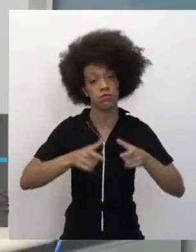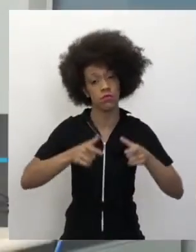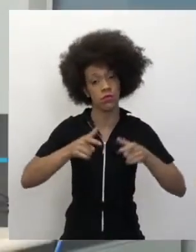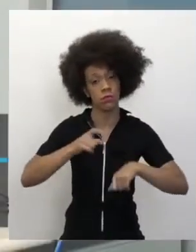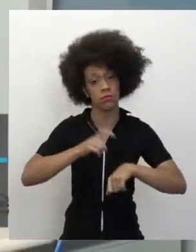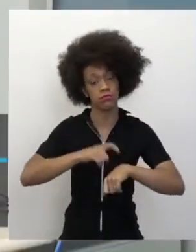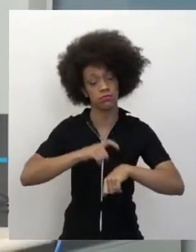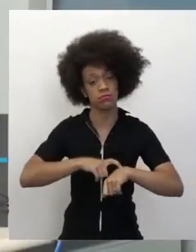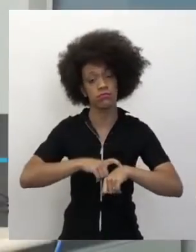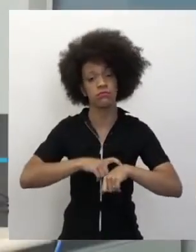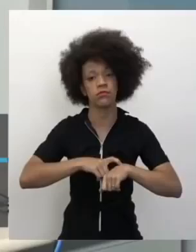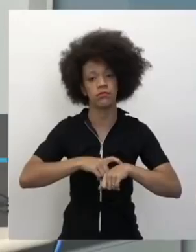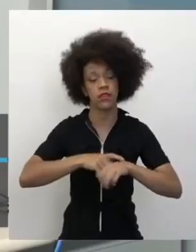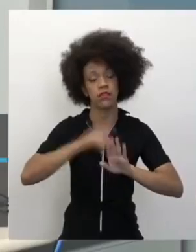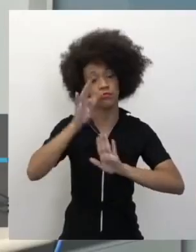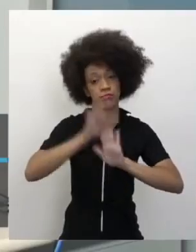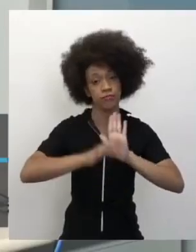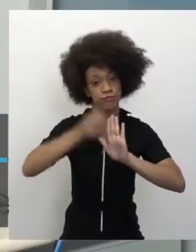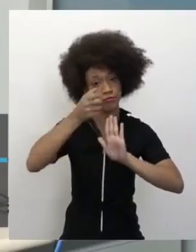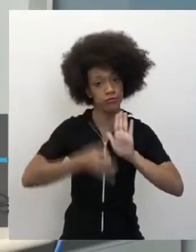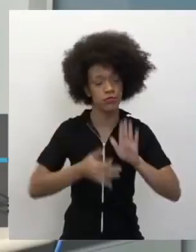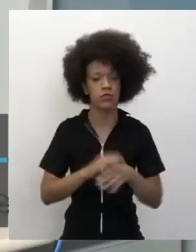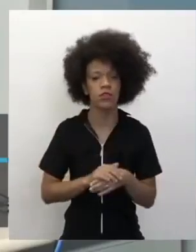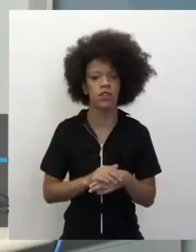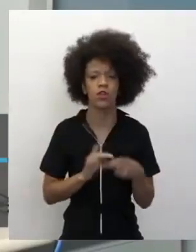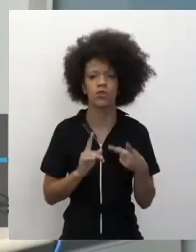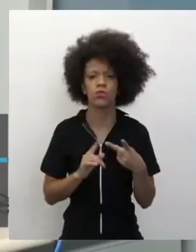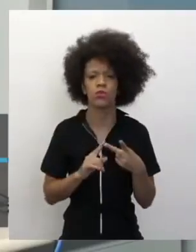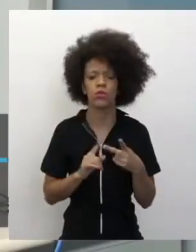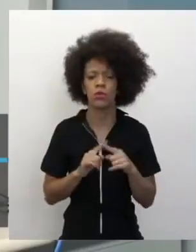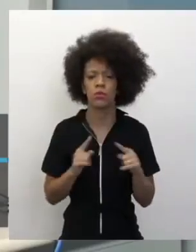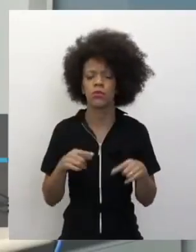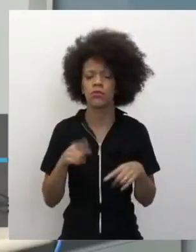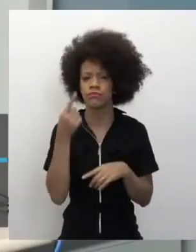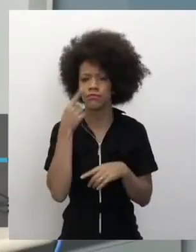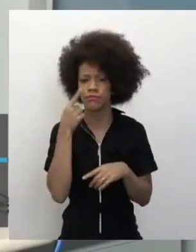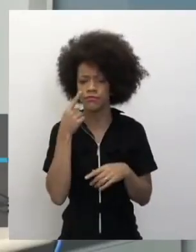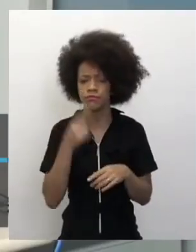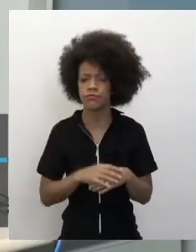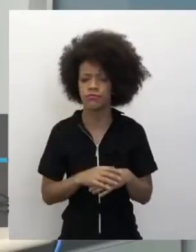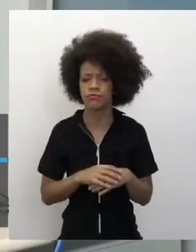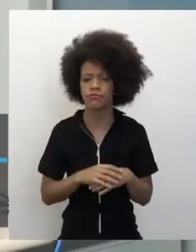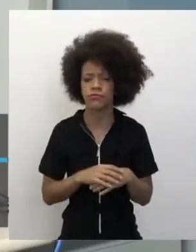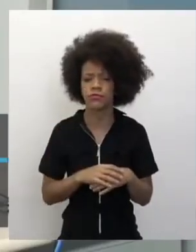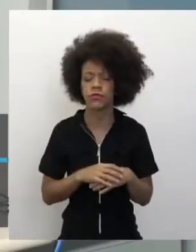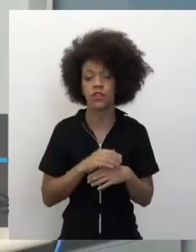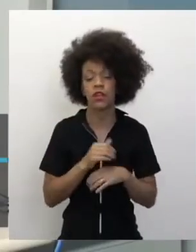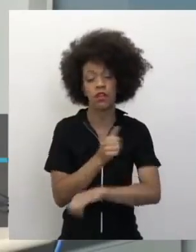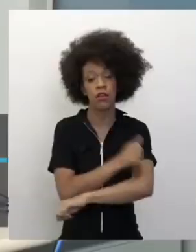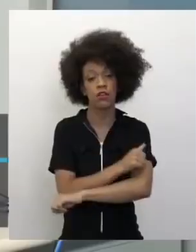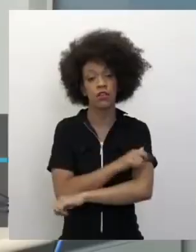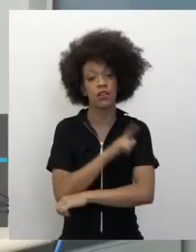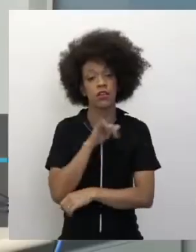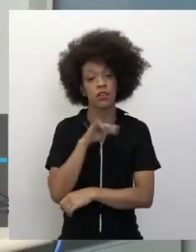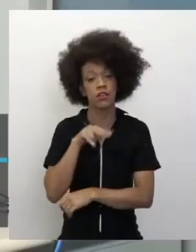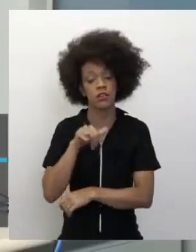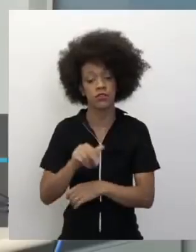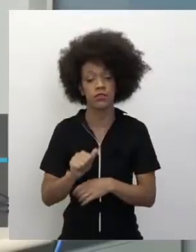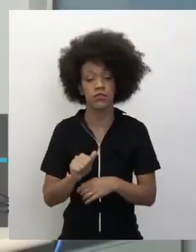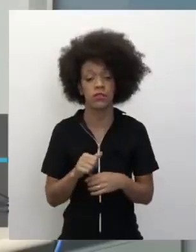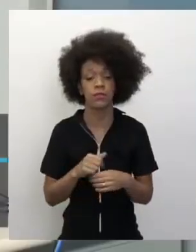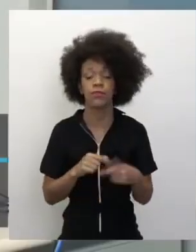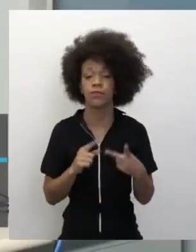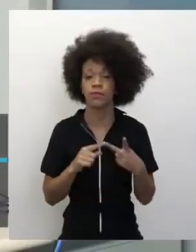enredo. Tem alguém que colocou a 2 aqui, ó, mas deixa eu ver. Da Luna Lívia. 2,